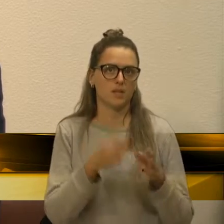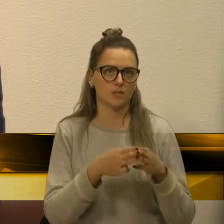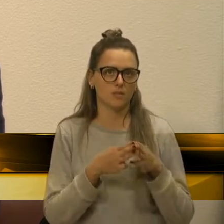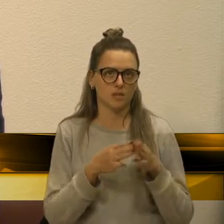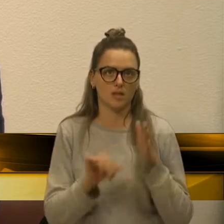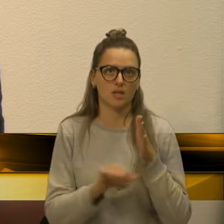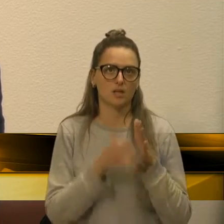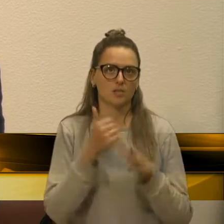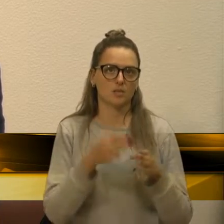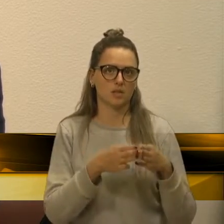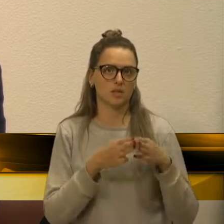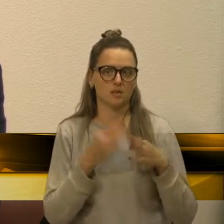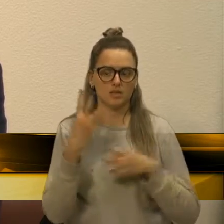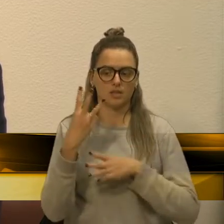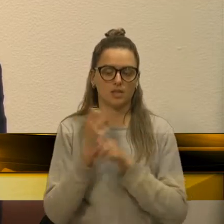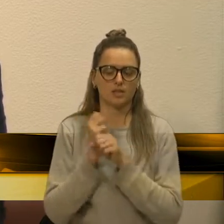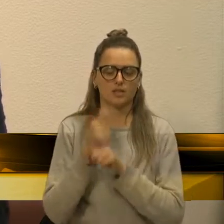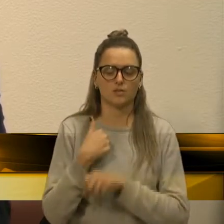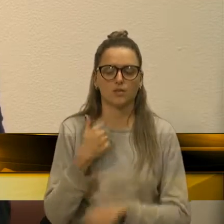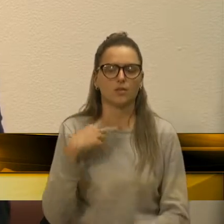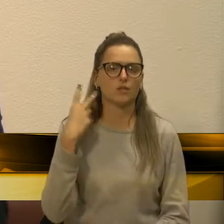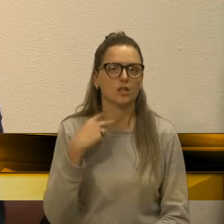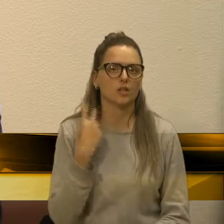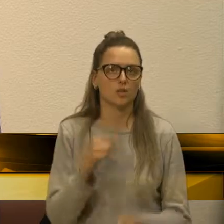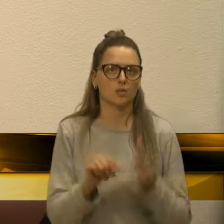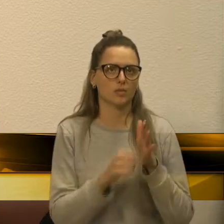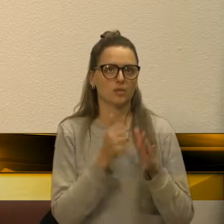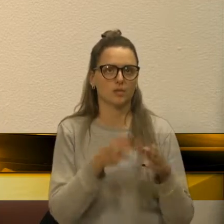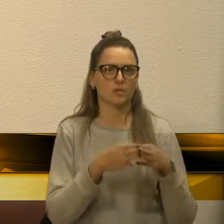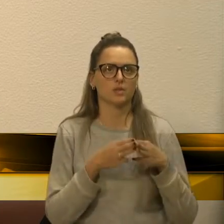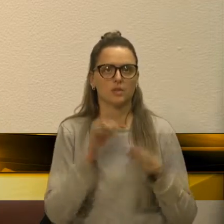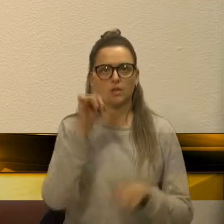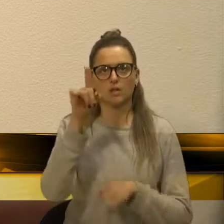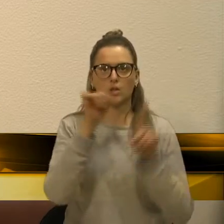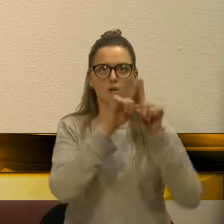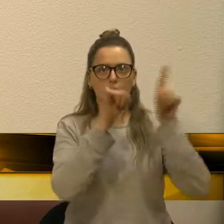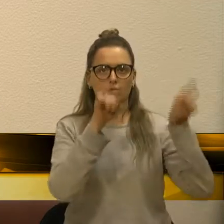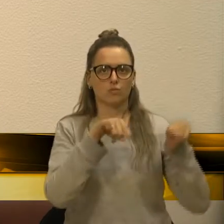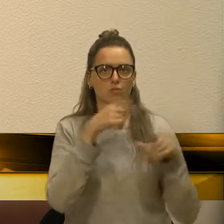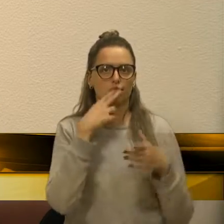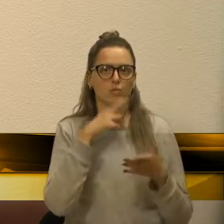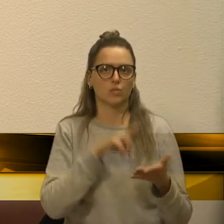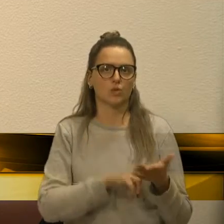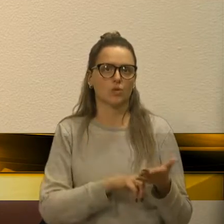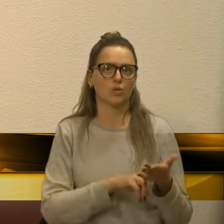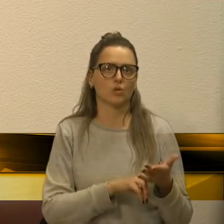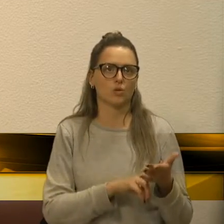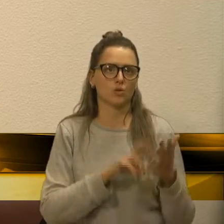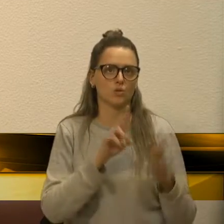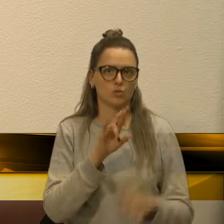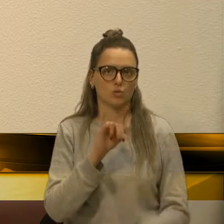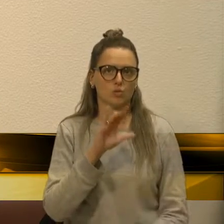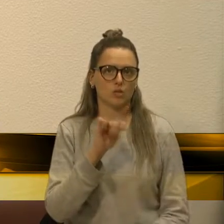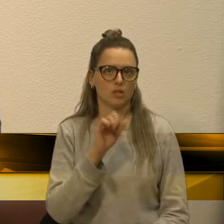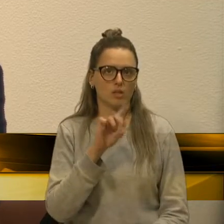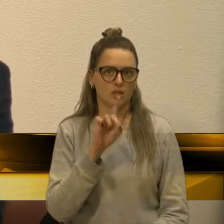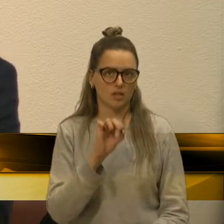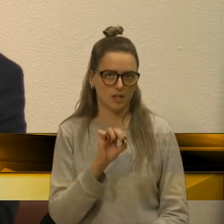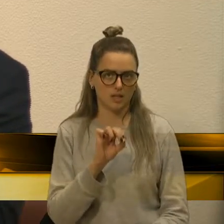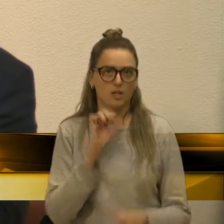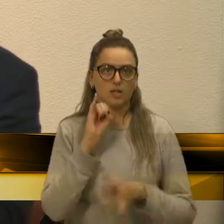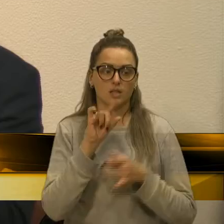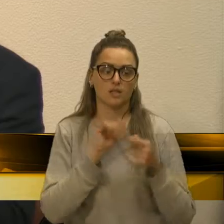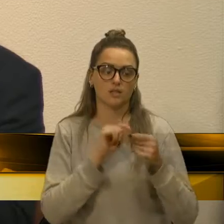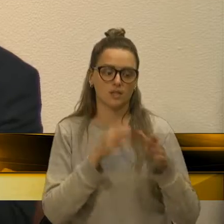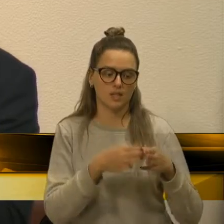moção em quase 3 anos aqui como vereador, foi uma solicitação dos servidores dos Correios, do Ricardo Paim, que se fizesse uma